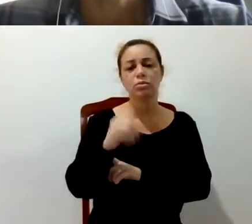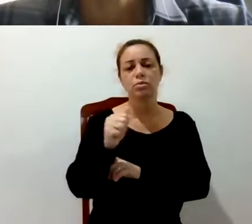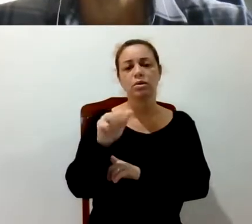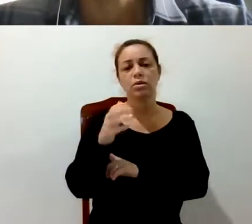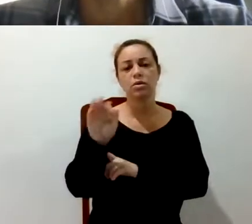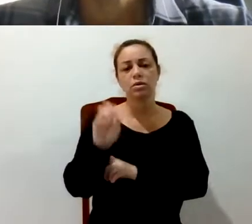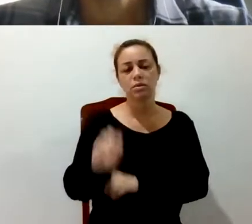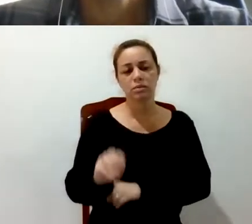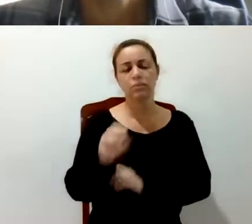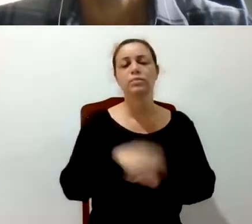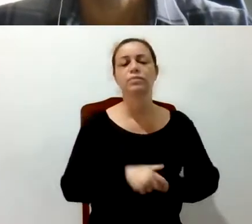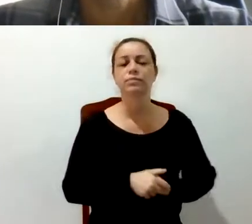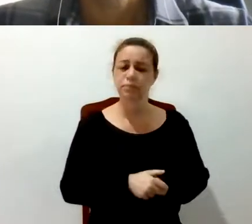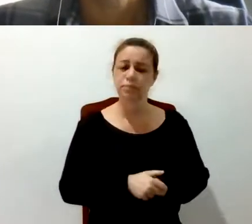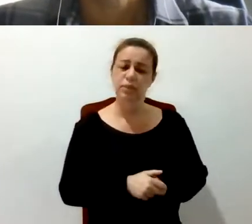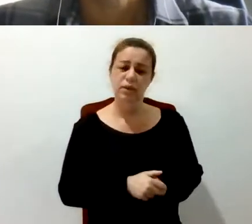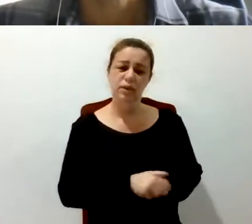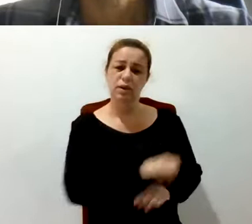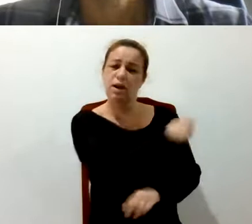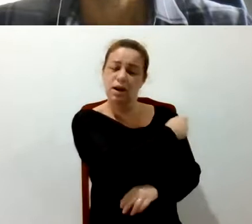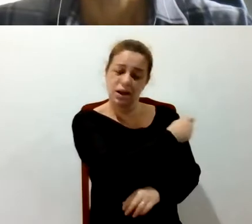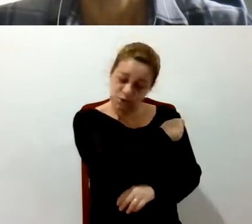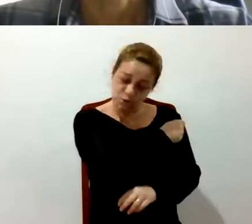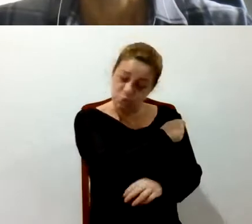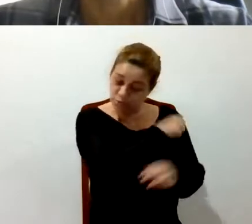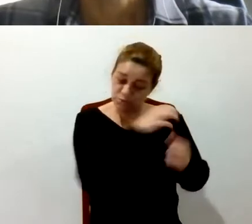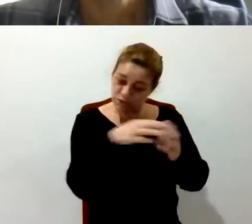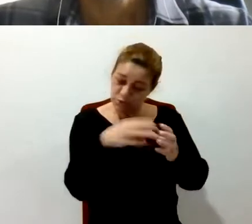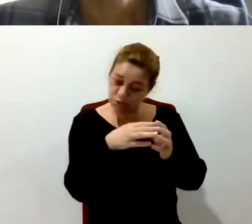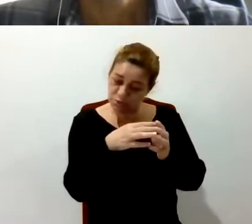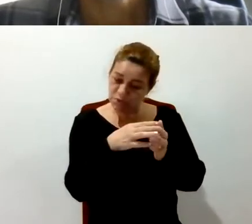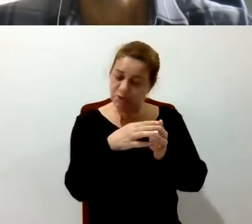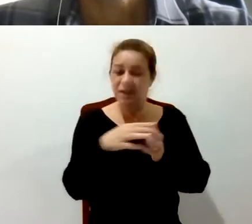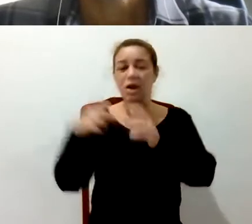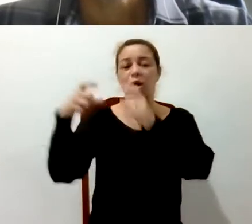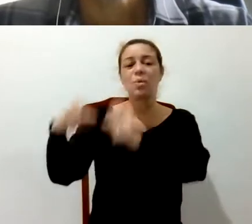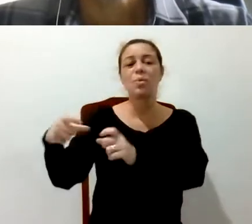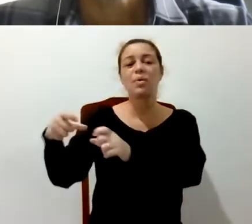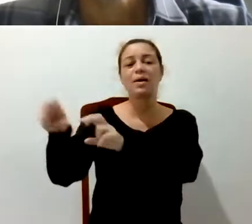Tem muito aluno dessa turma aí que é dos campos do interior, né? Sim.